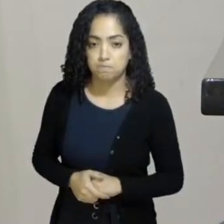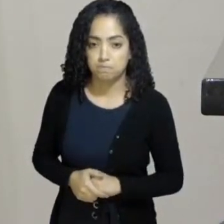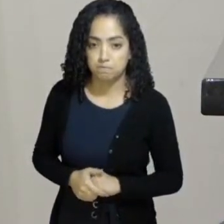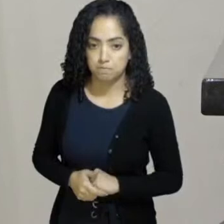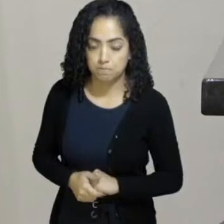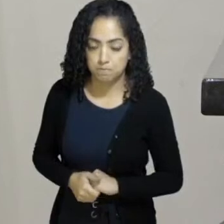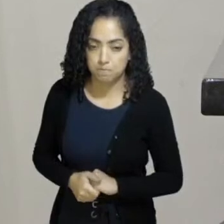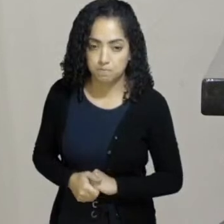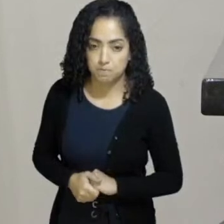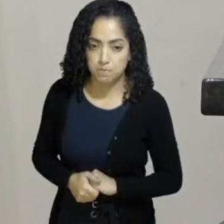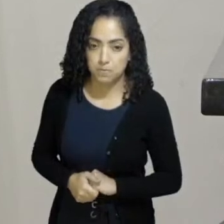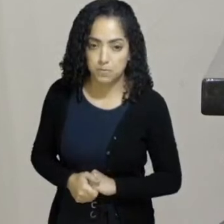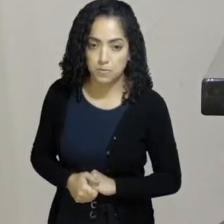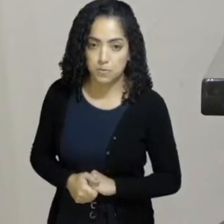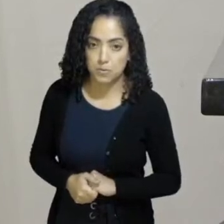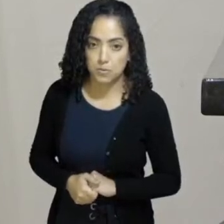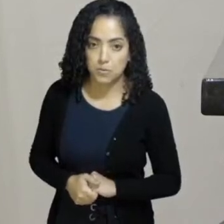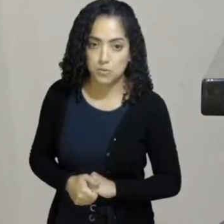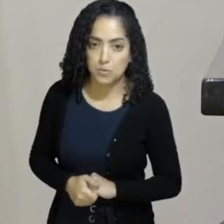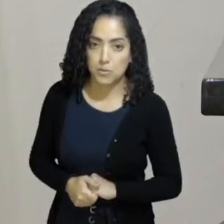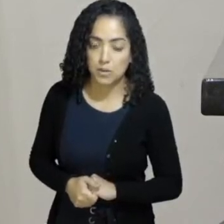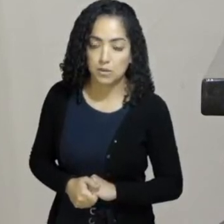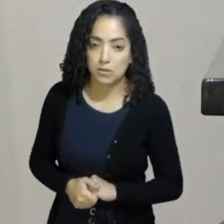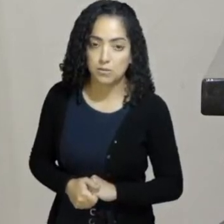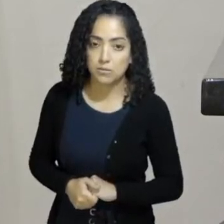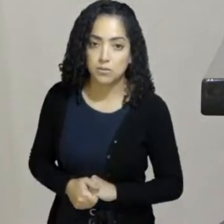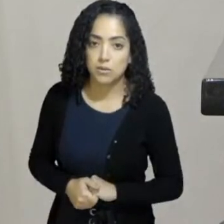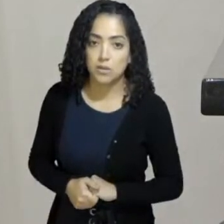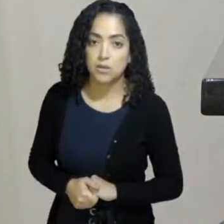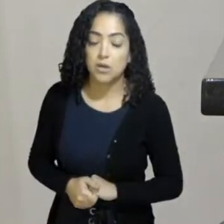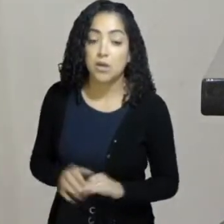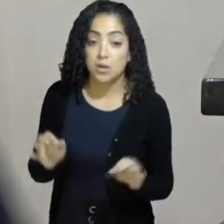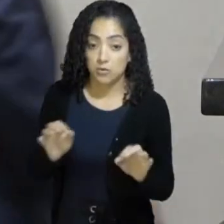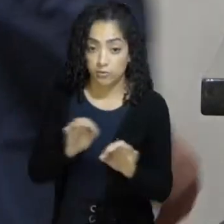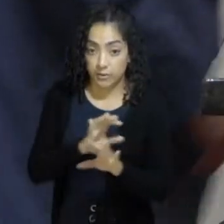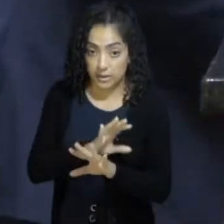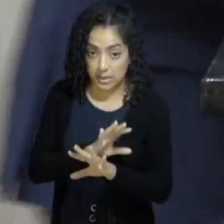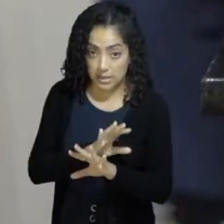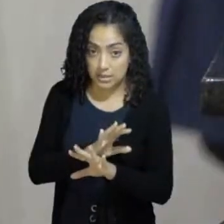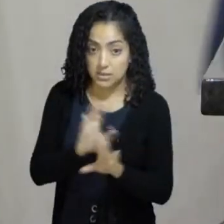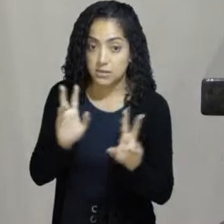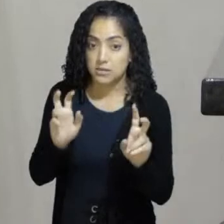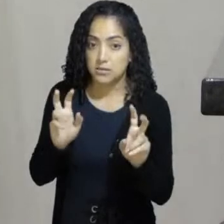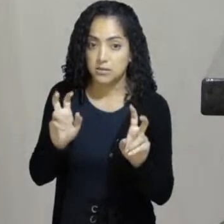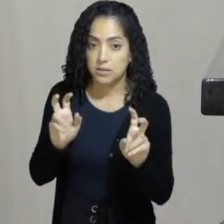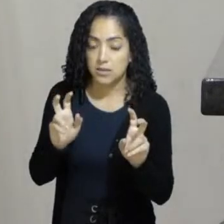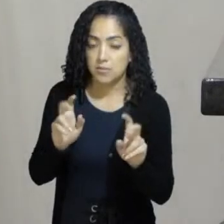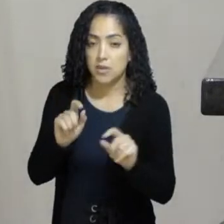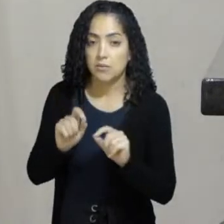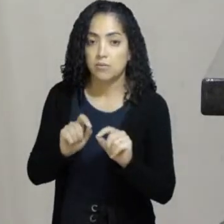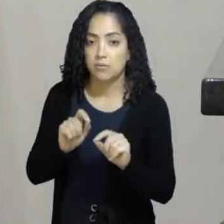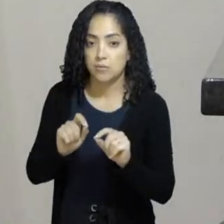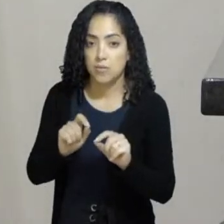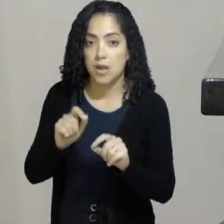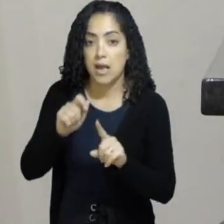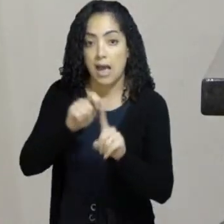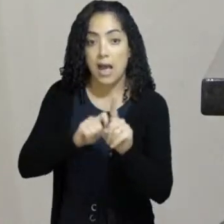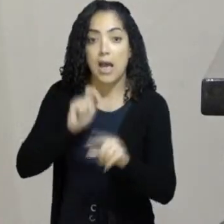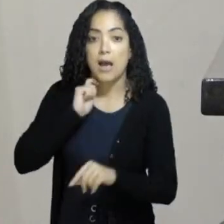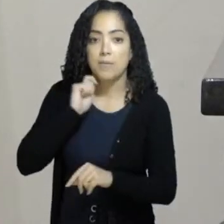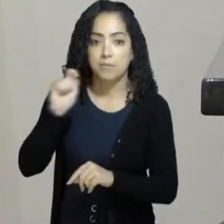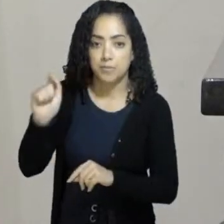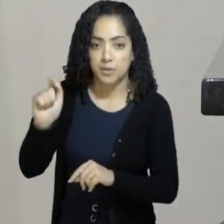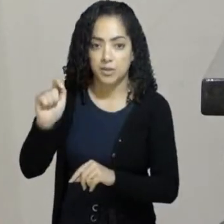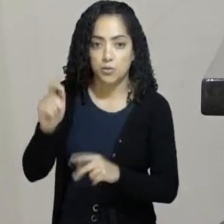para finalizar e eu finalizo com essa matéria em abril após